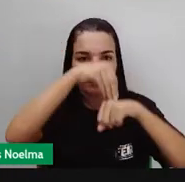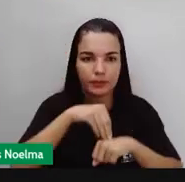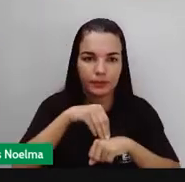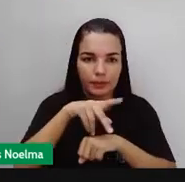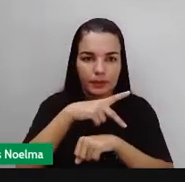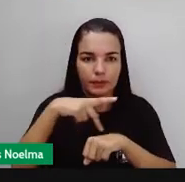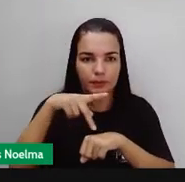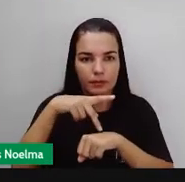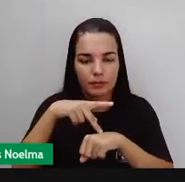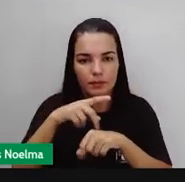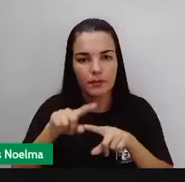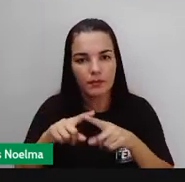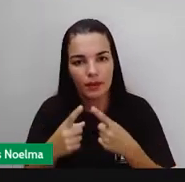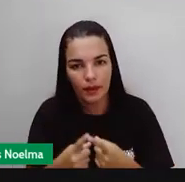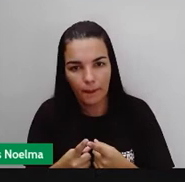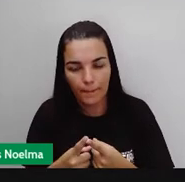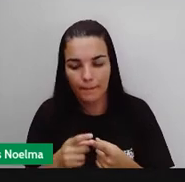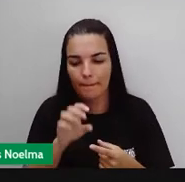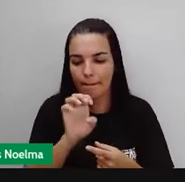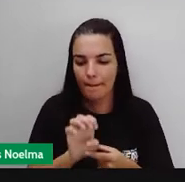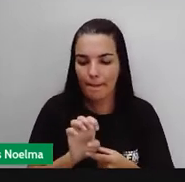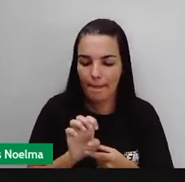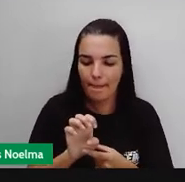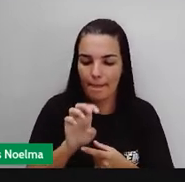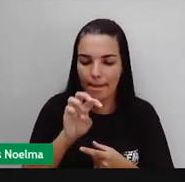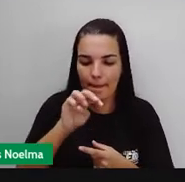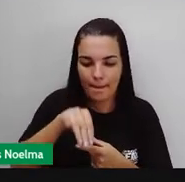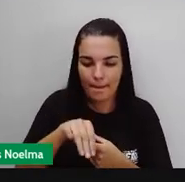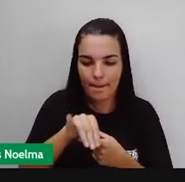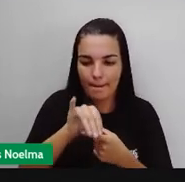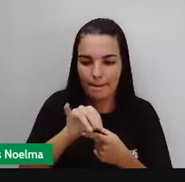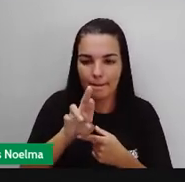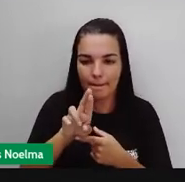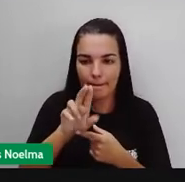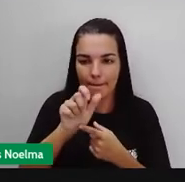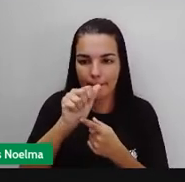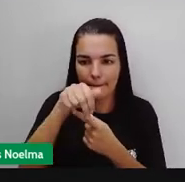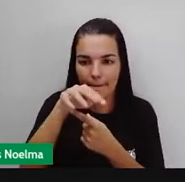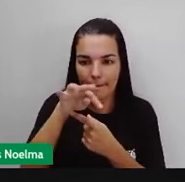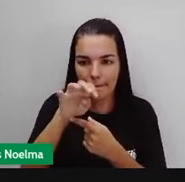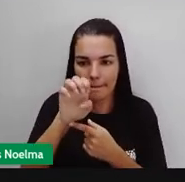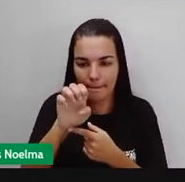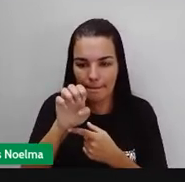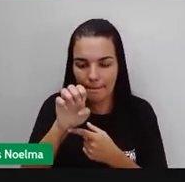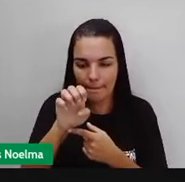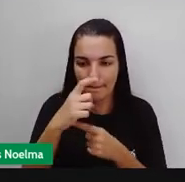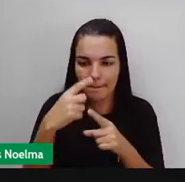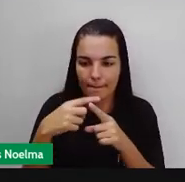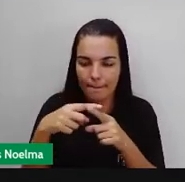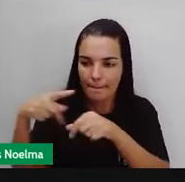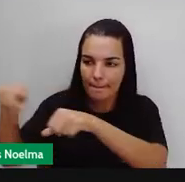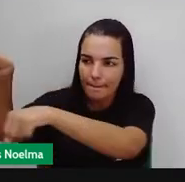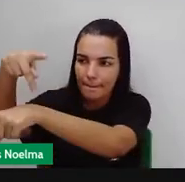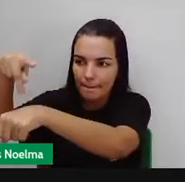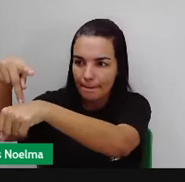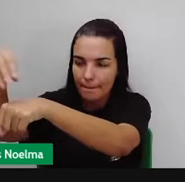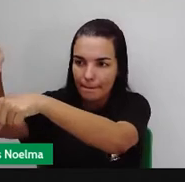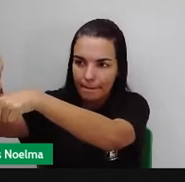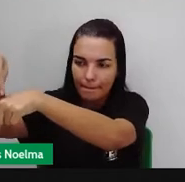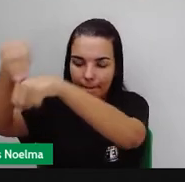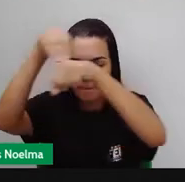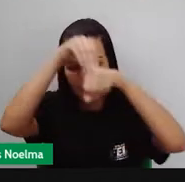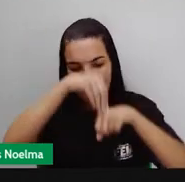certo? Então ele é emigrante do Iraque porque ele saiu do Iraque e ele é imigrante aqui no Brasil, porque